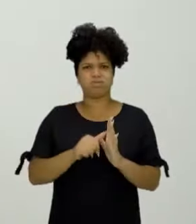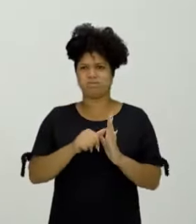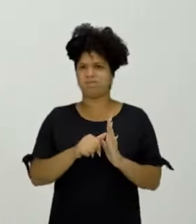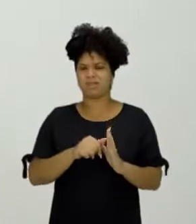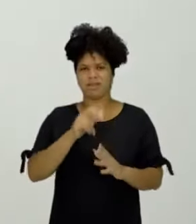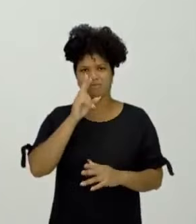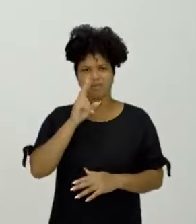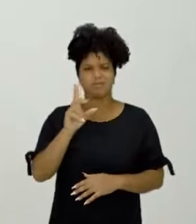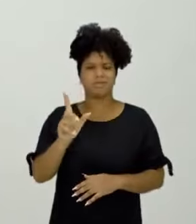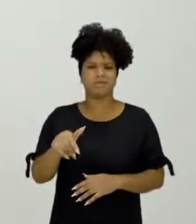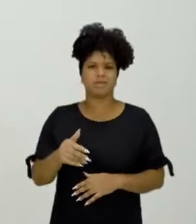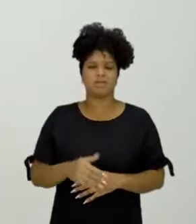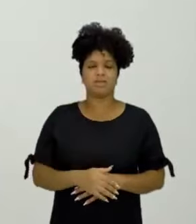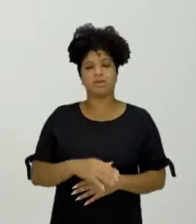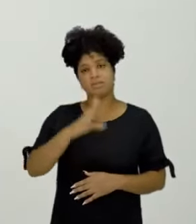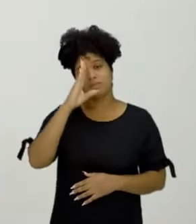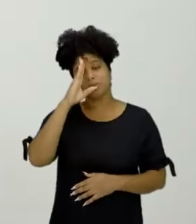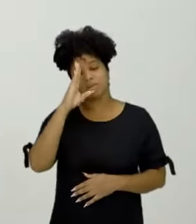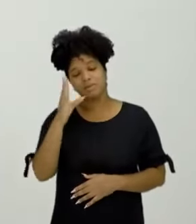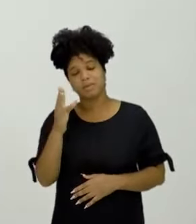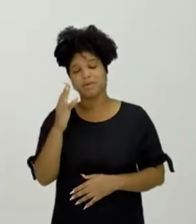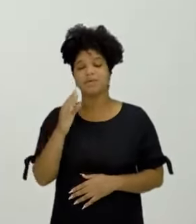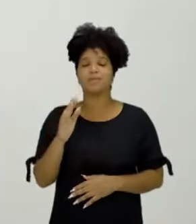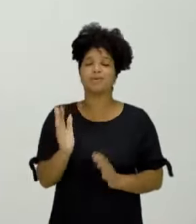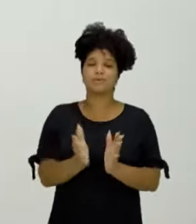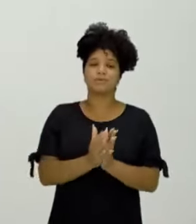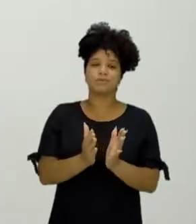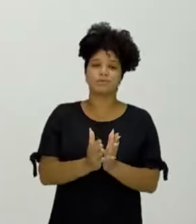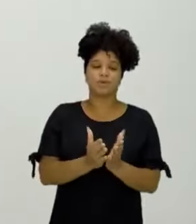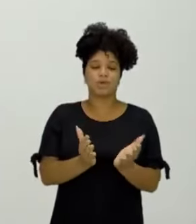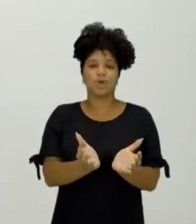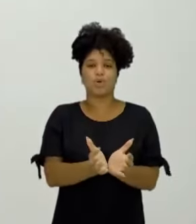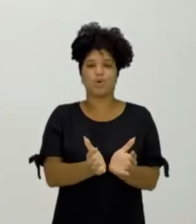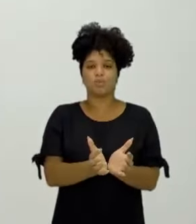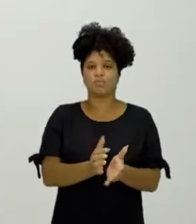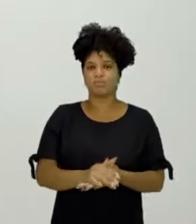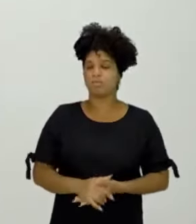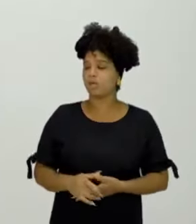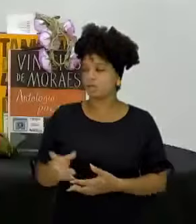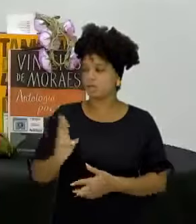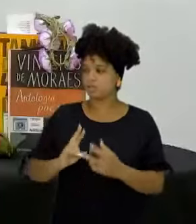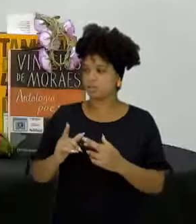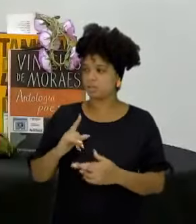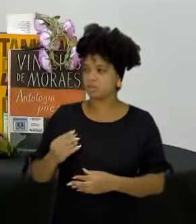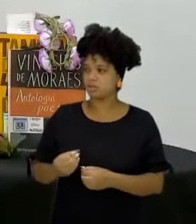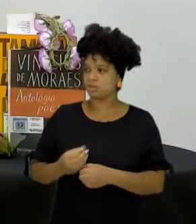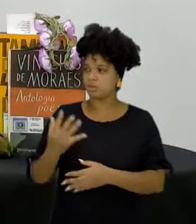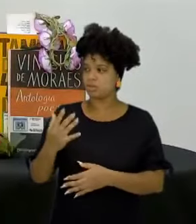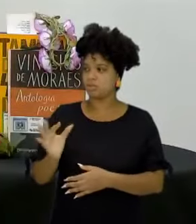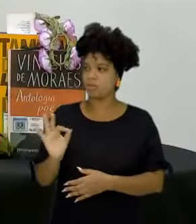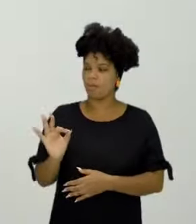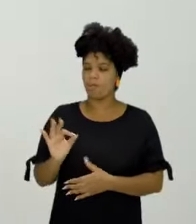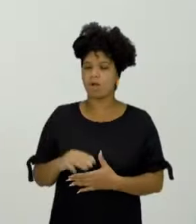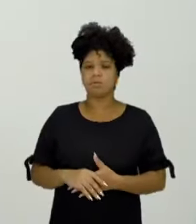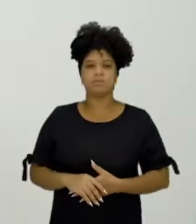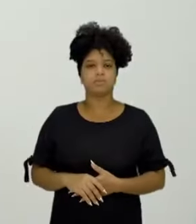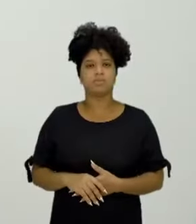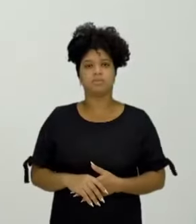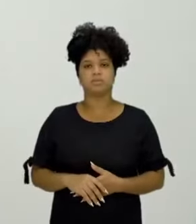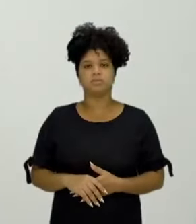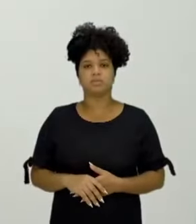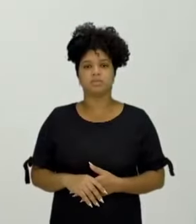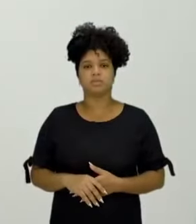devastador, principalmente para os menos favorecidos, né? Tem alguma resposta aí no Sim. chat? Não, por enquanto não. Tô subindo. E aí,